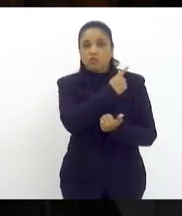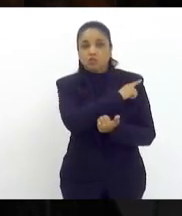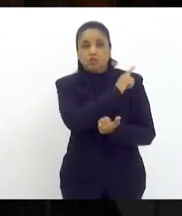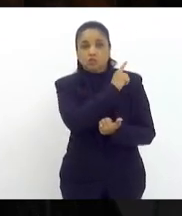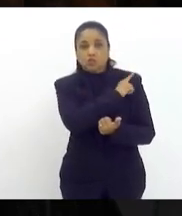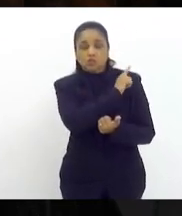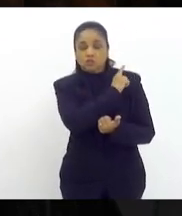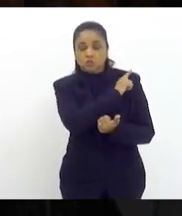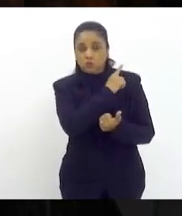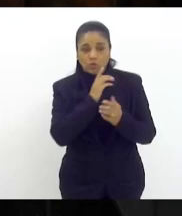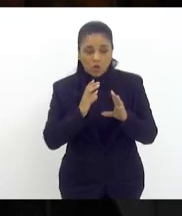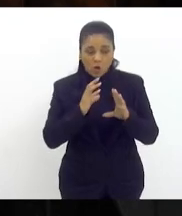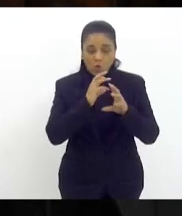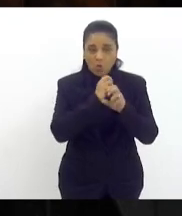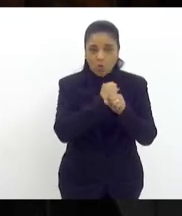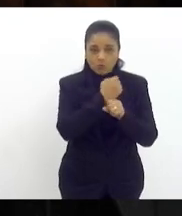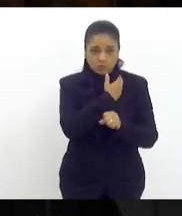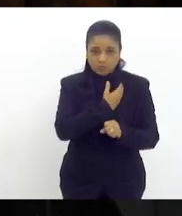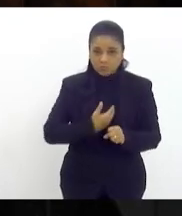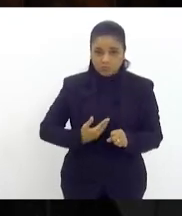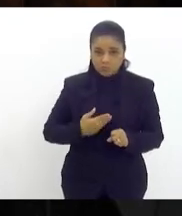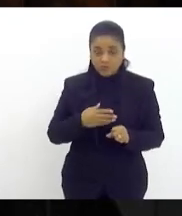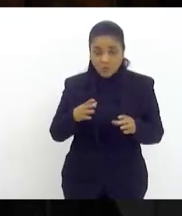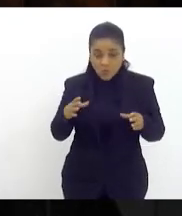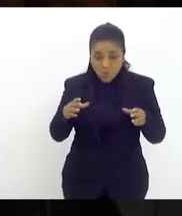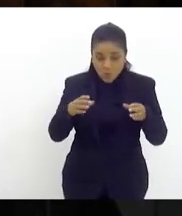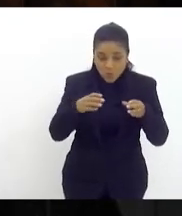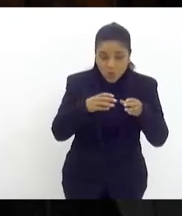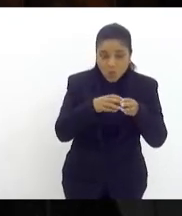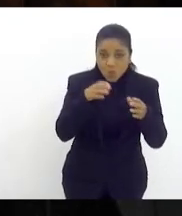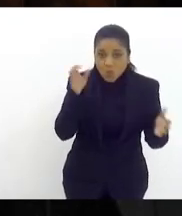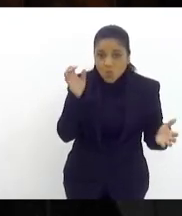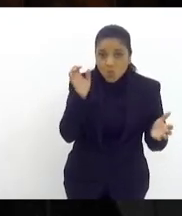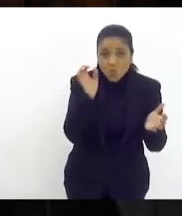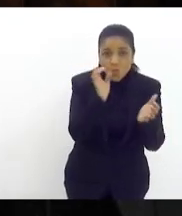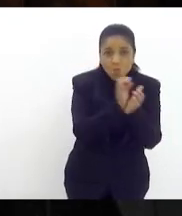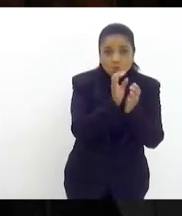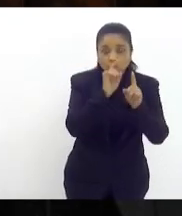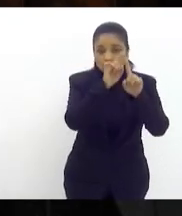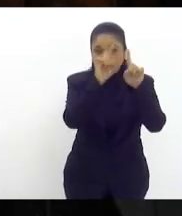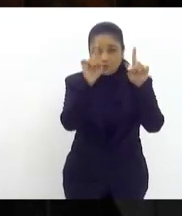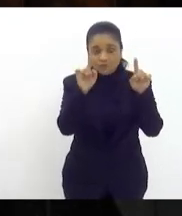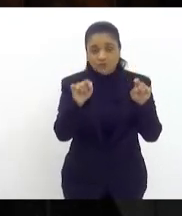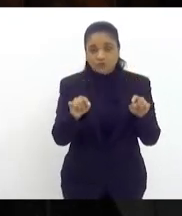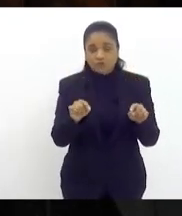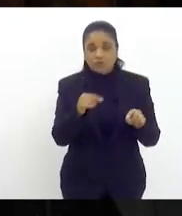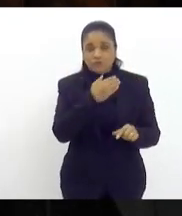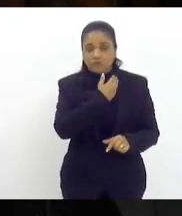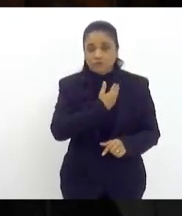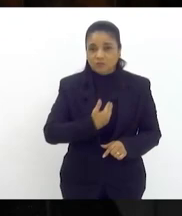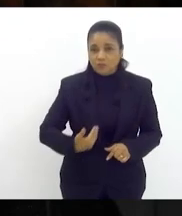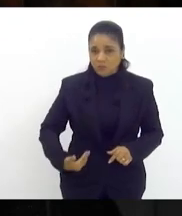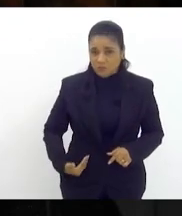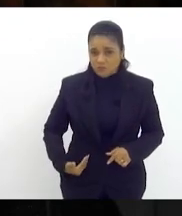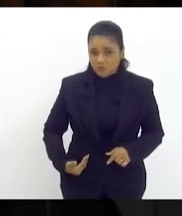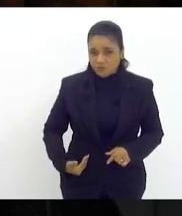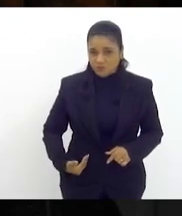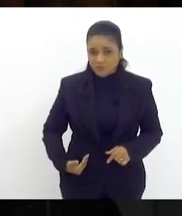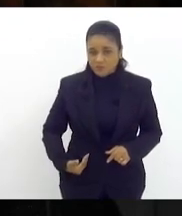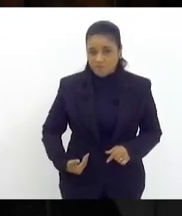públicas será o conjunto do funcionalismo público porque esse